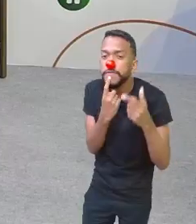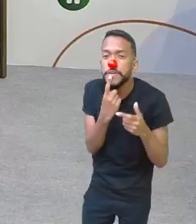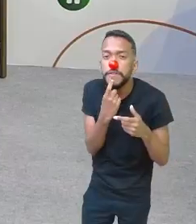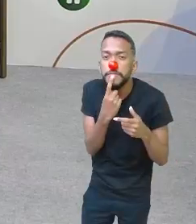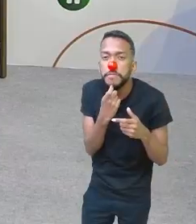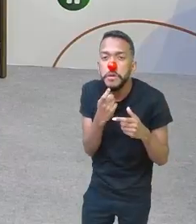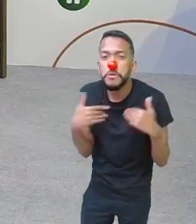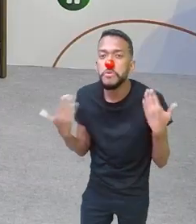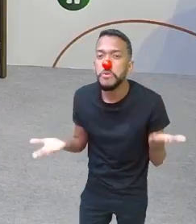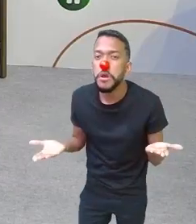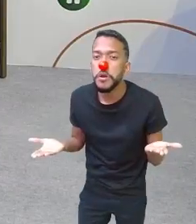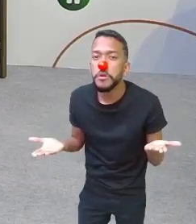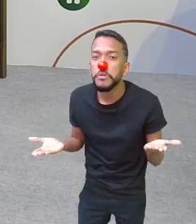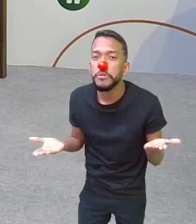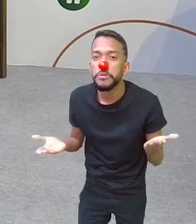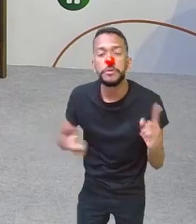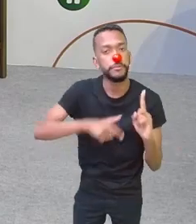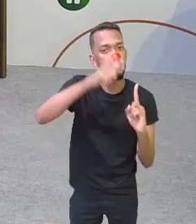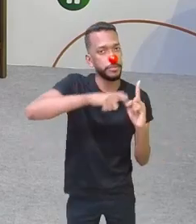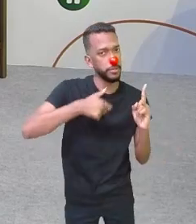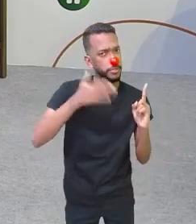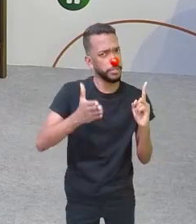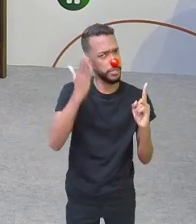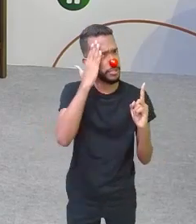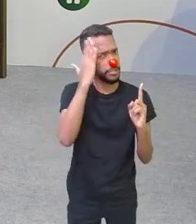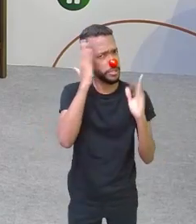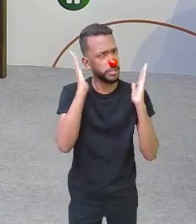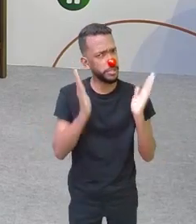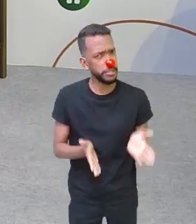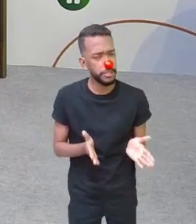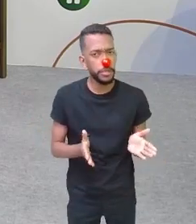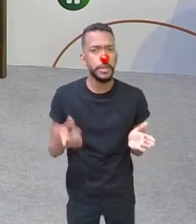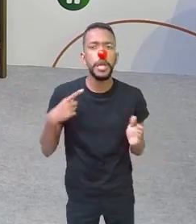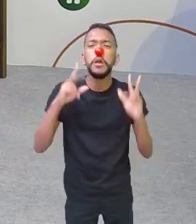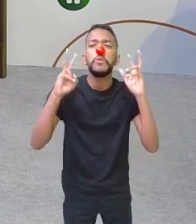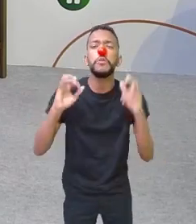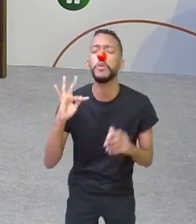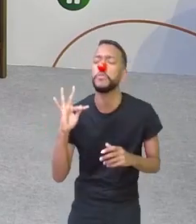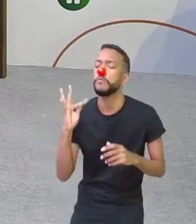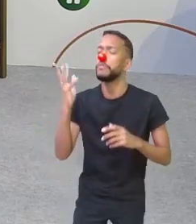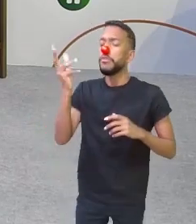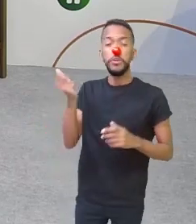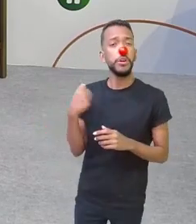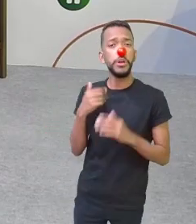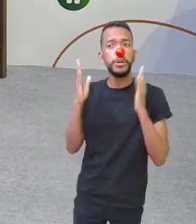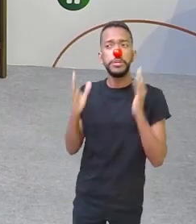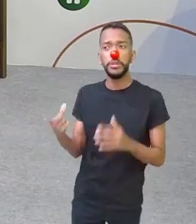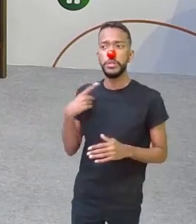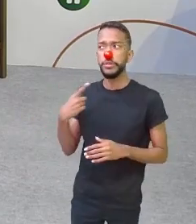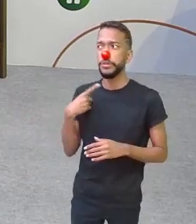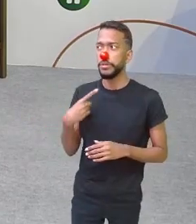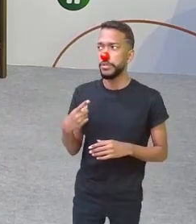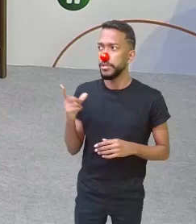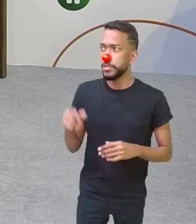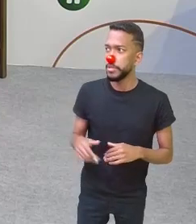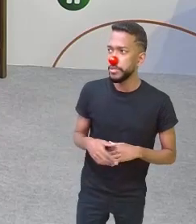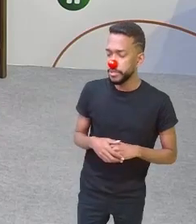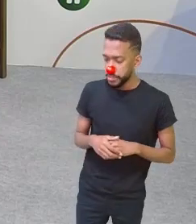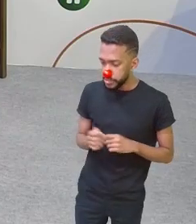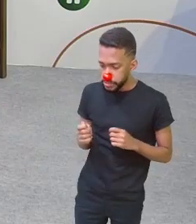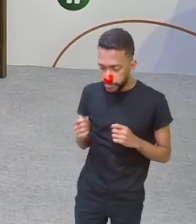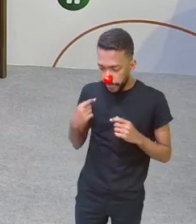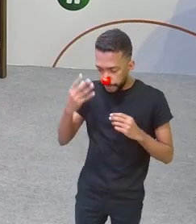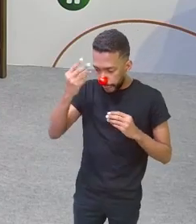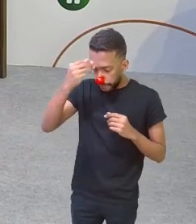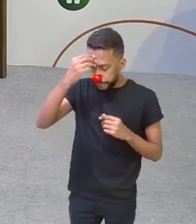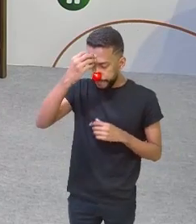Esse personagem eu sei demais. Quer dizer, é coisas de folclore, geralmente eu acabo esquecendo um pouco,